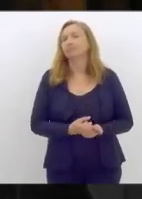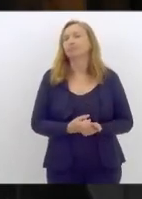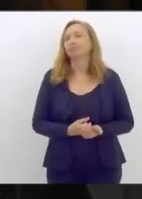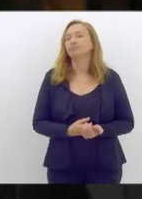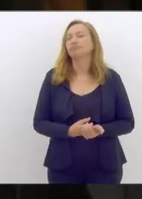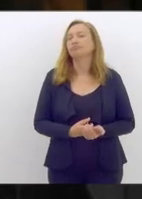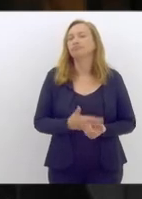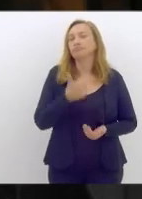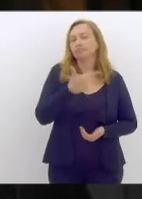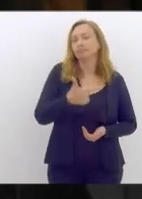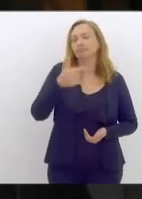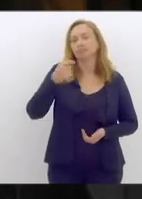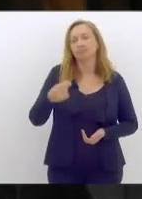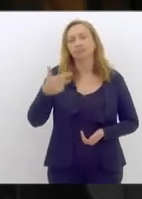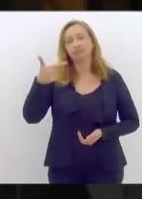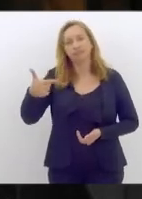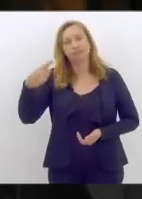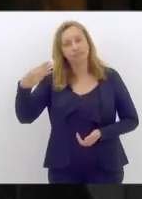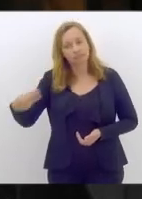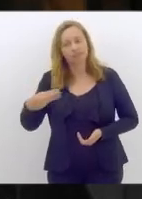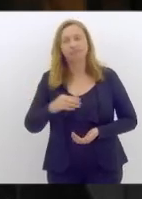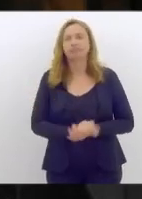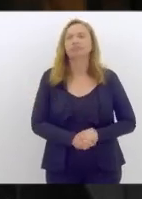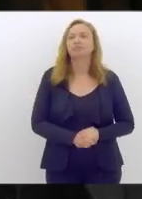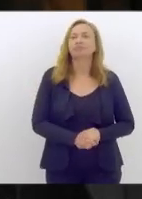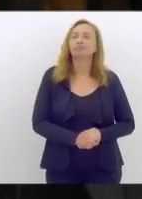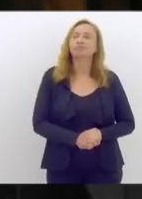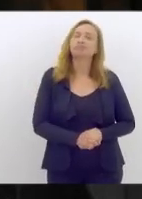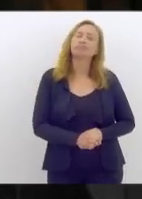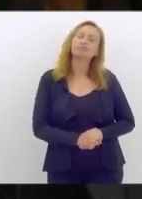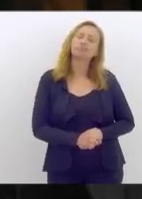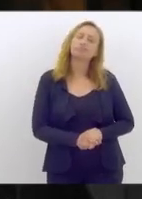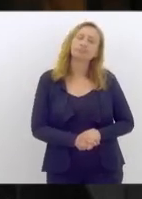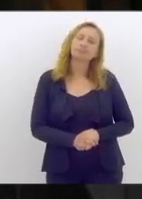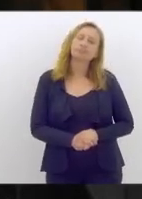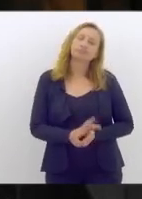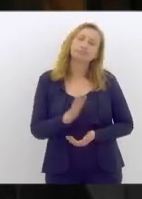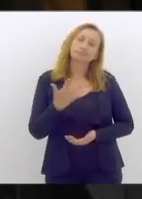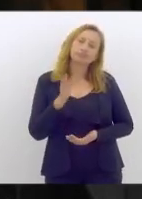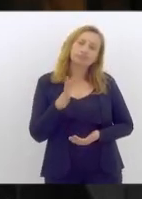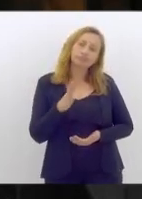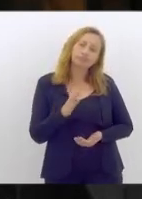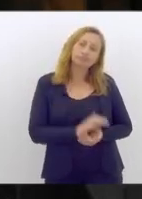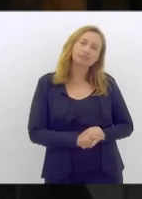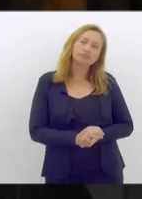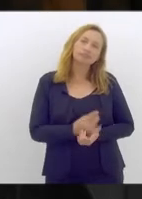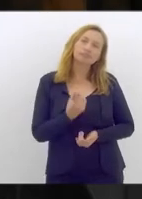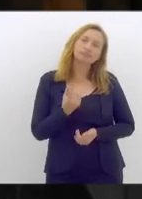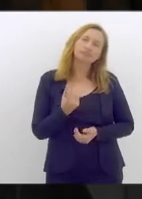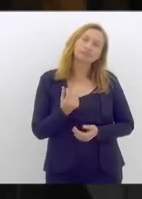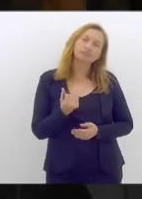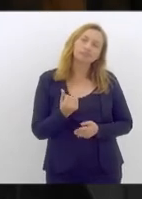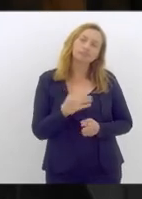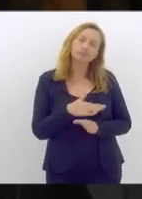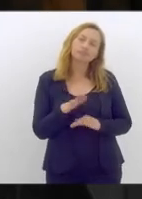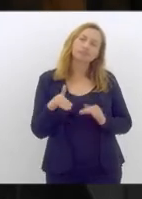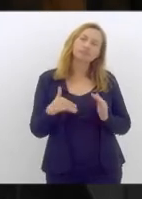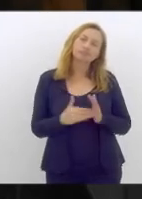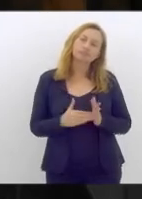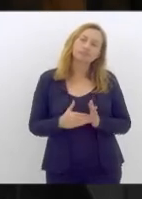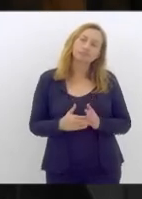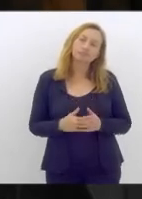para 2023 a previsão de renúncia de receita por